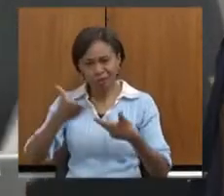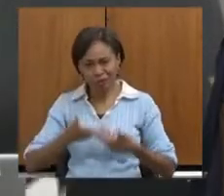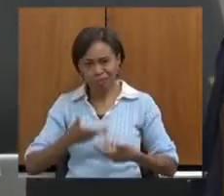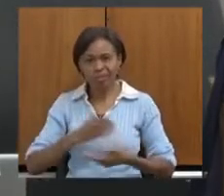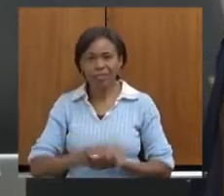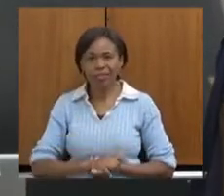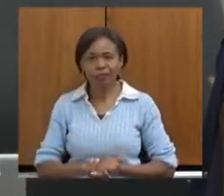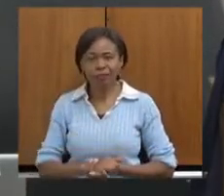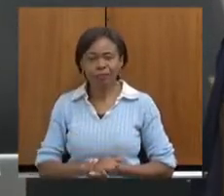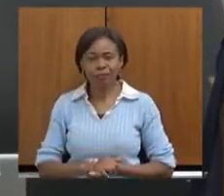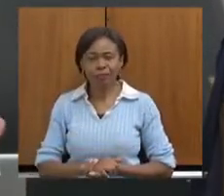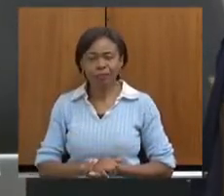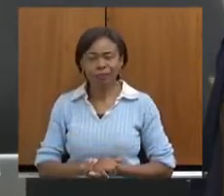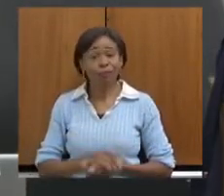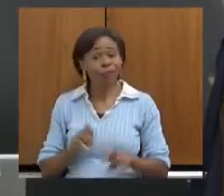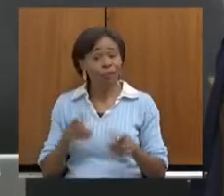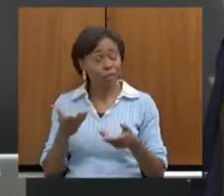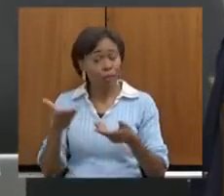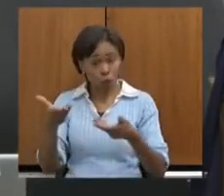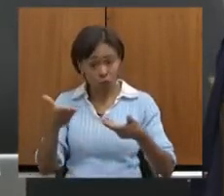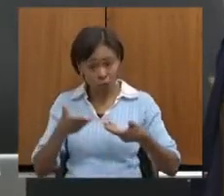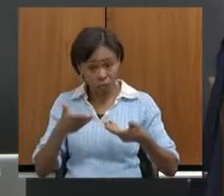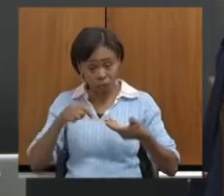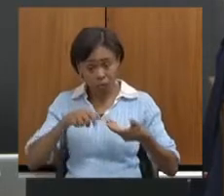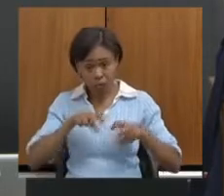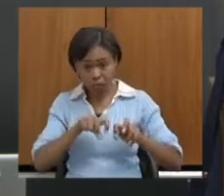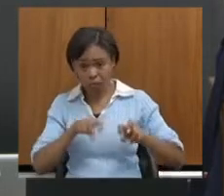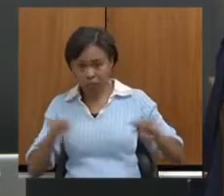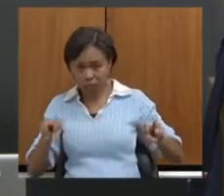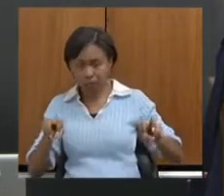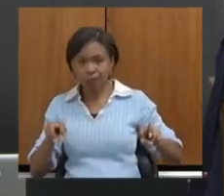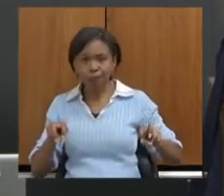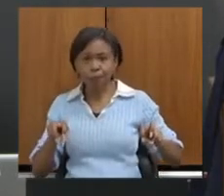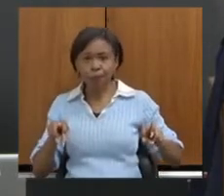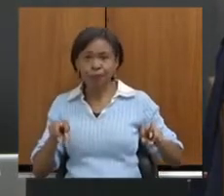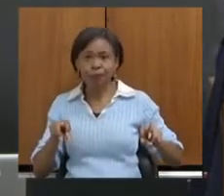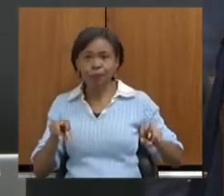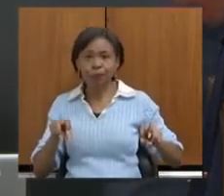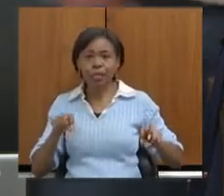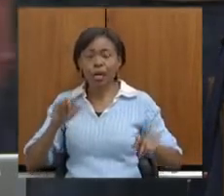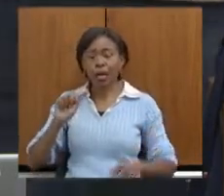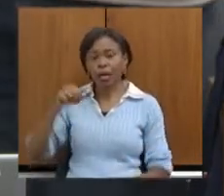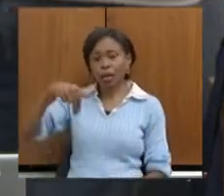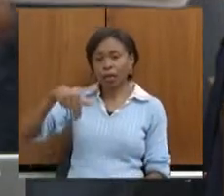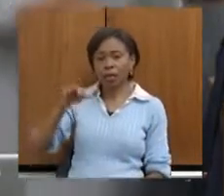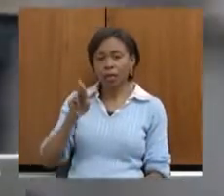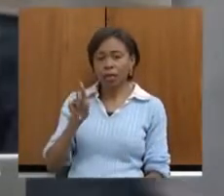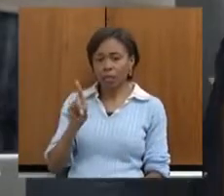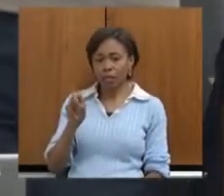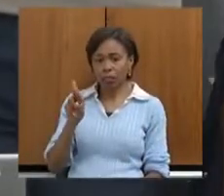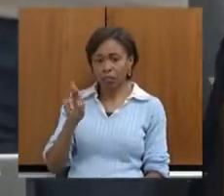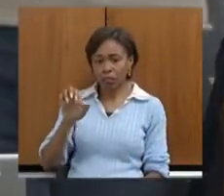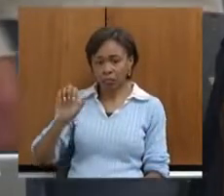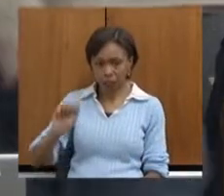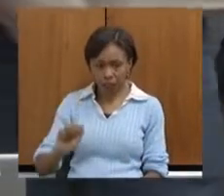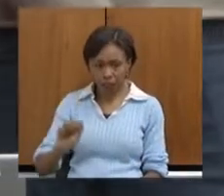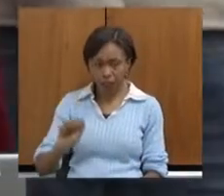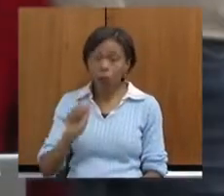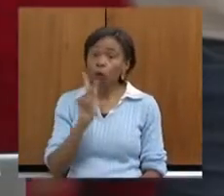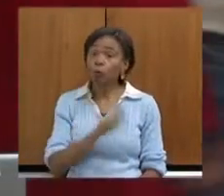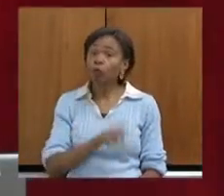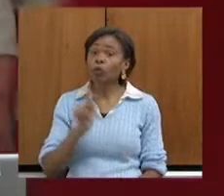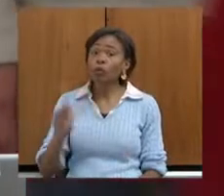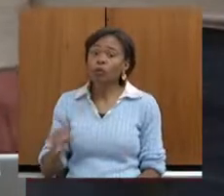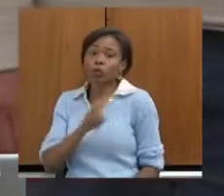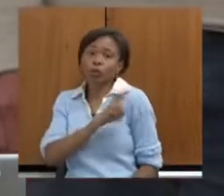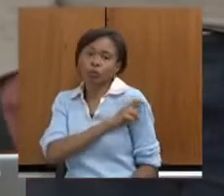eu gostaria de convidar para compor aqui a mesa conosco a Andreia de Fátima Martins que a professora